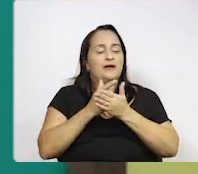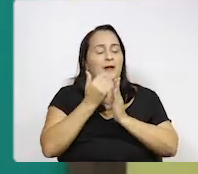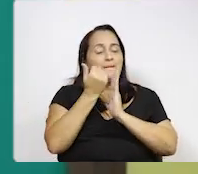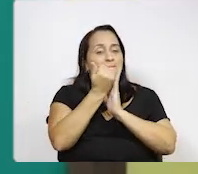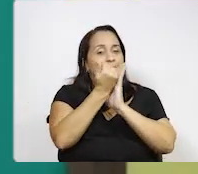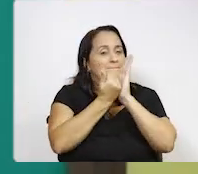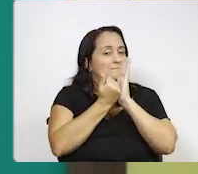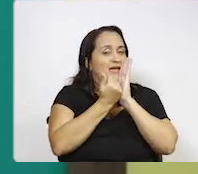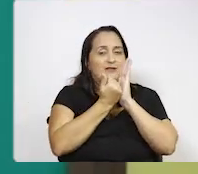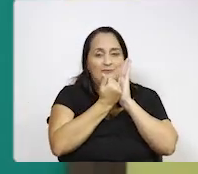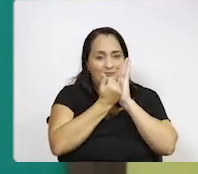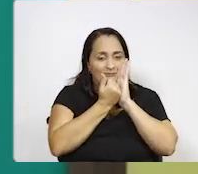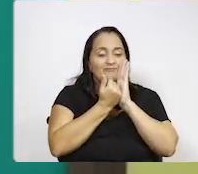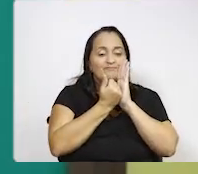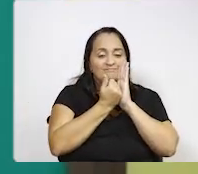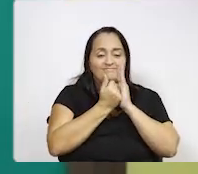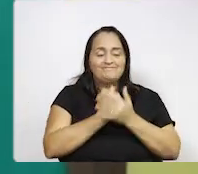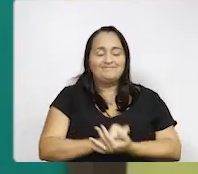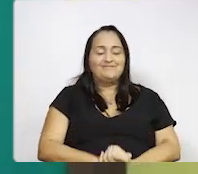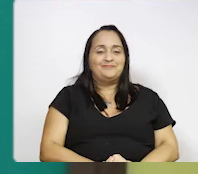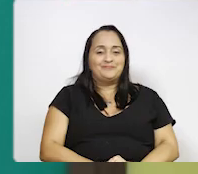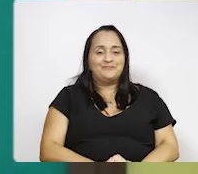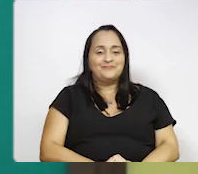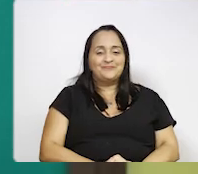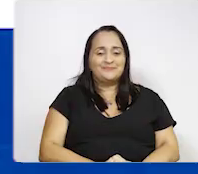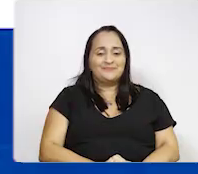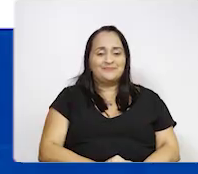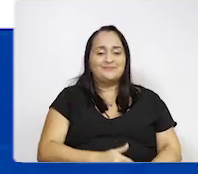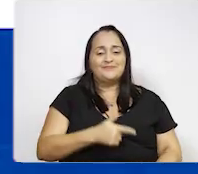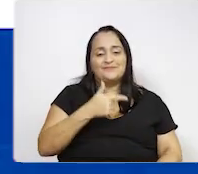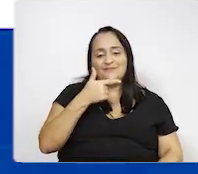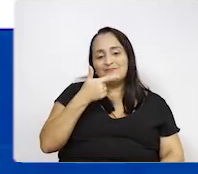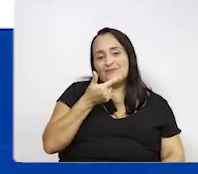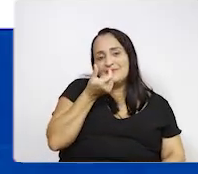essa metade do valor corresponde a